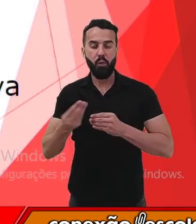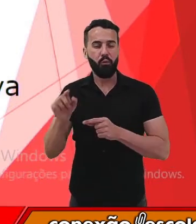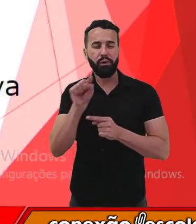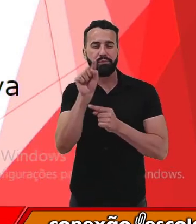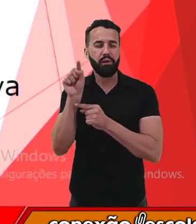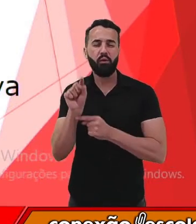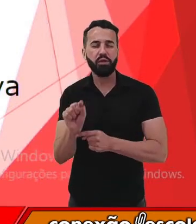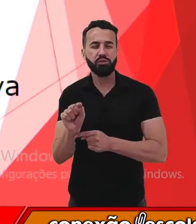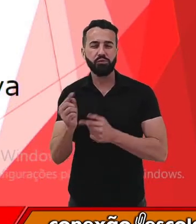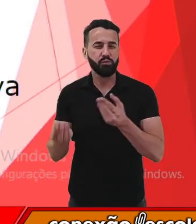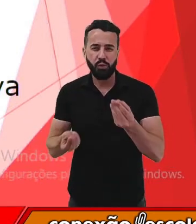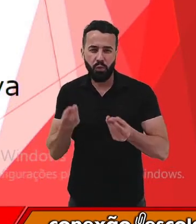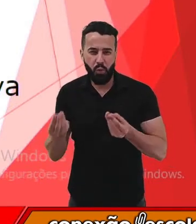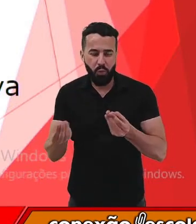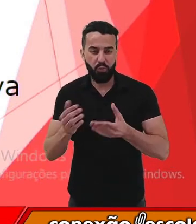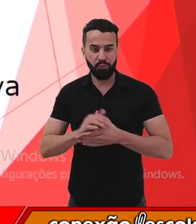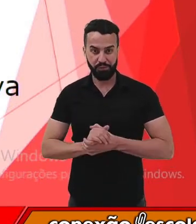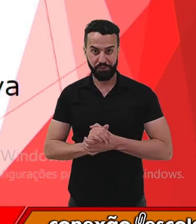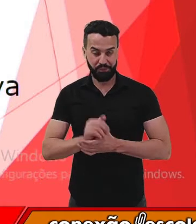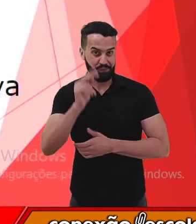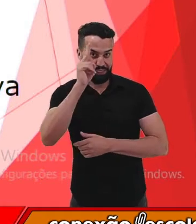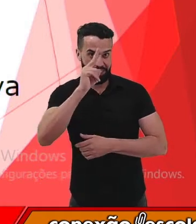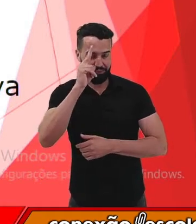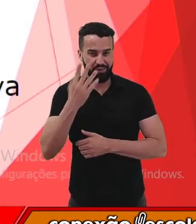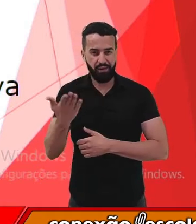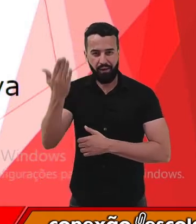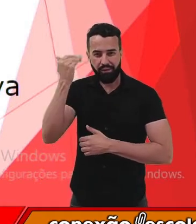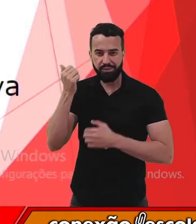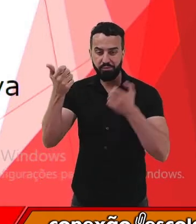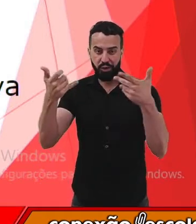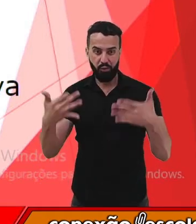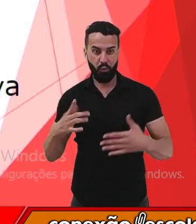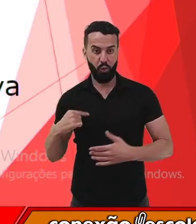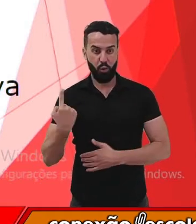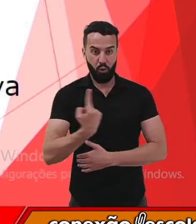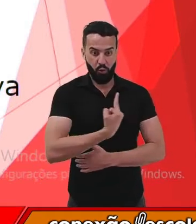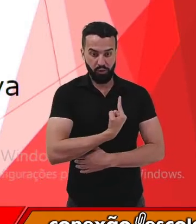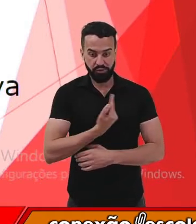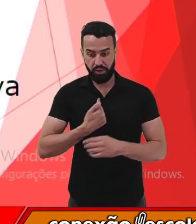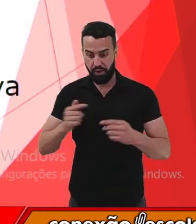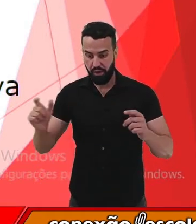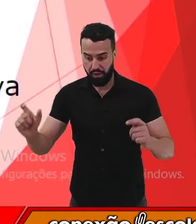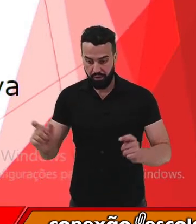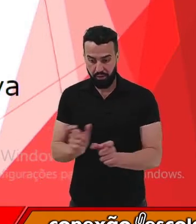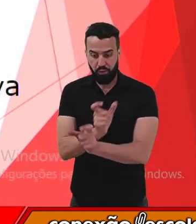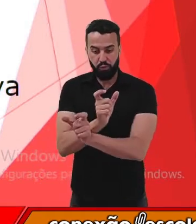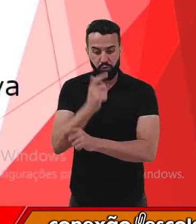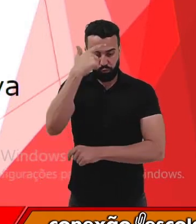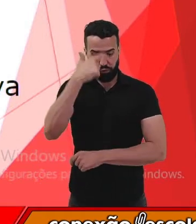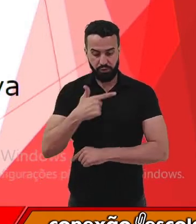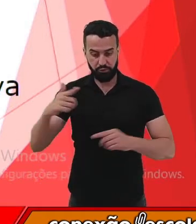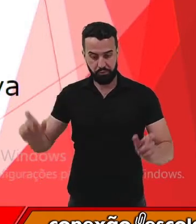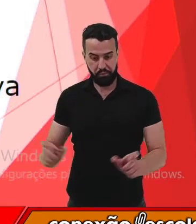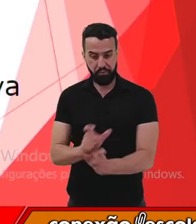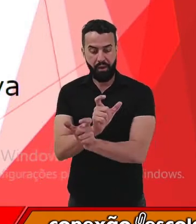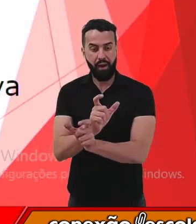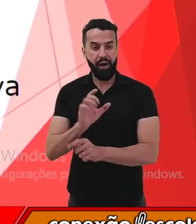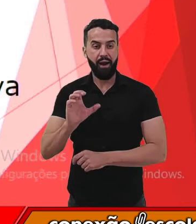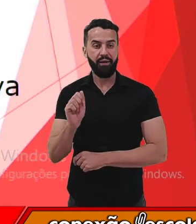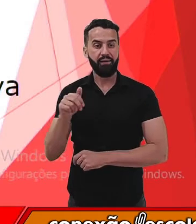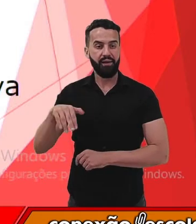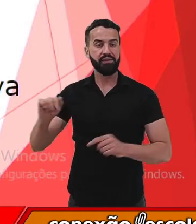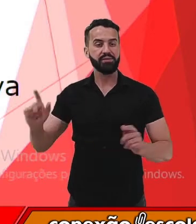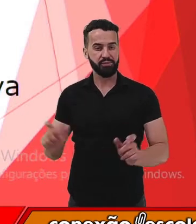interrogativa de ele pode cozinhar? Lembra quando eu expliquei que basta a gente inverter a posição do sujeito com can? Acontece